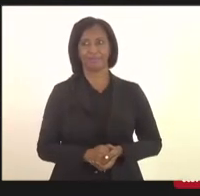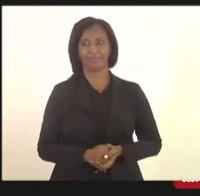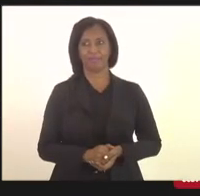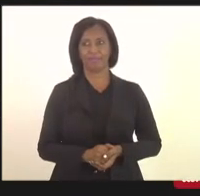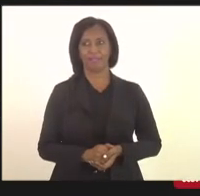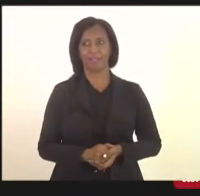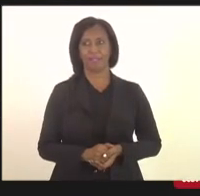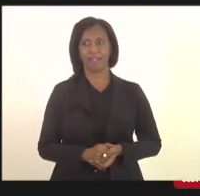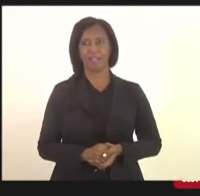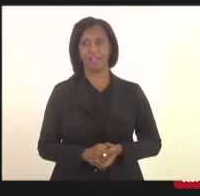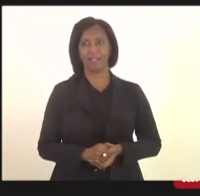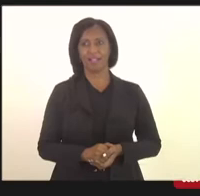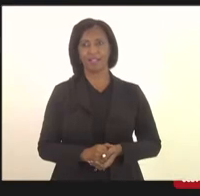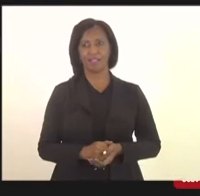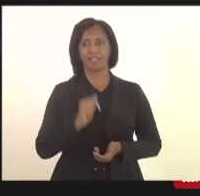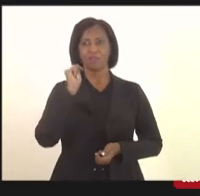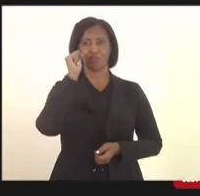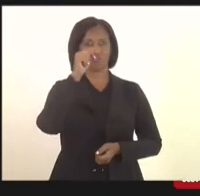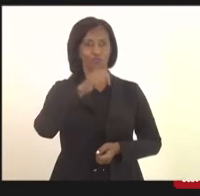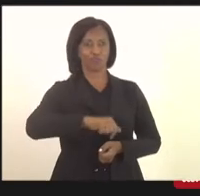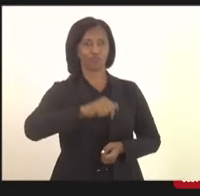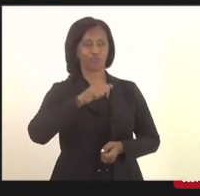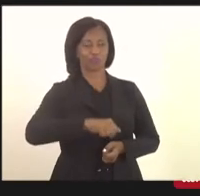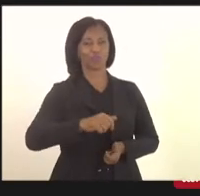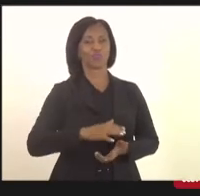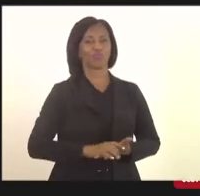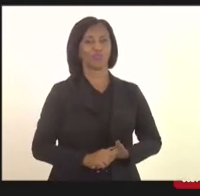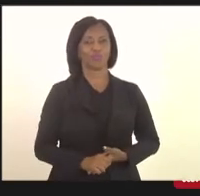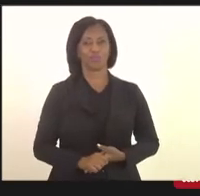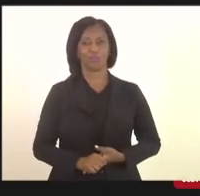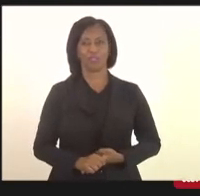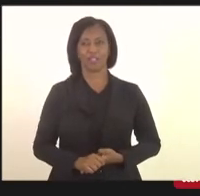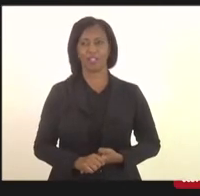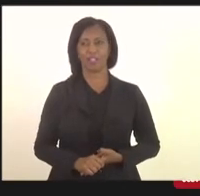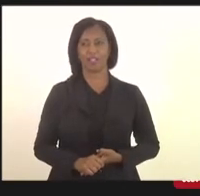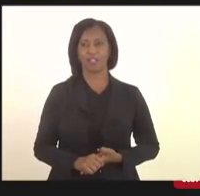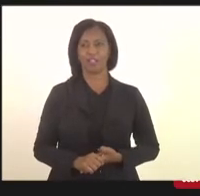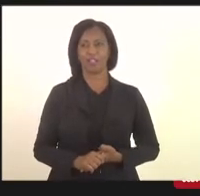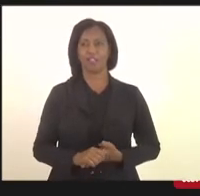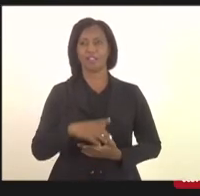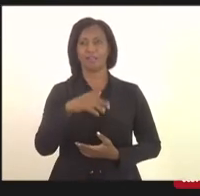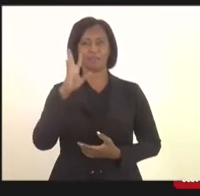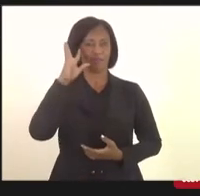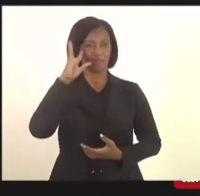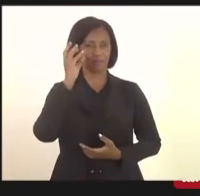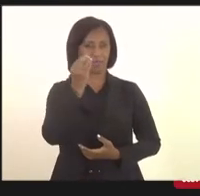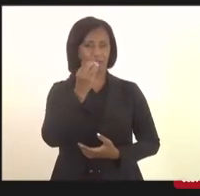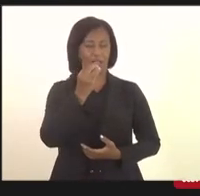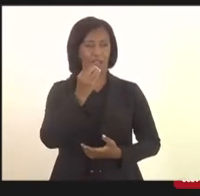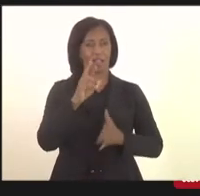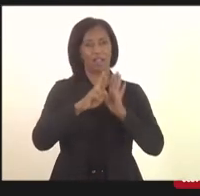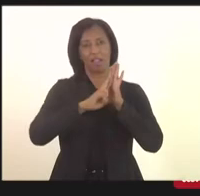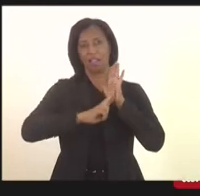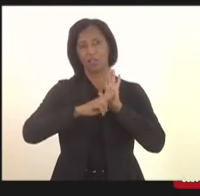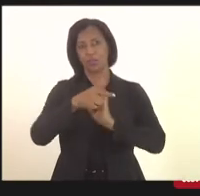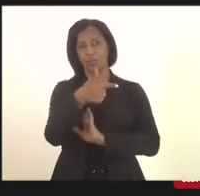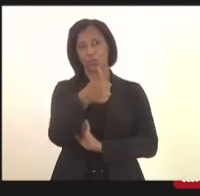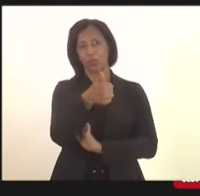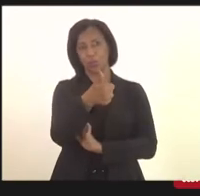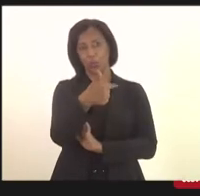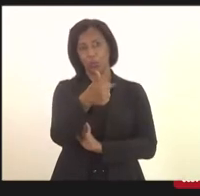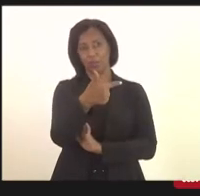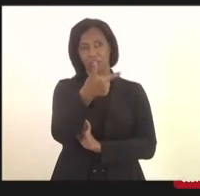colocará a necessidade de revisão de muitos itens da Resolução 12 de